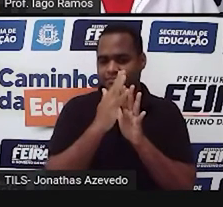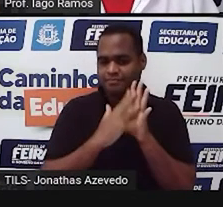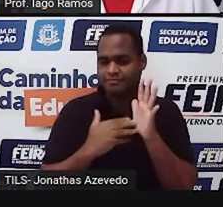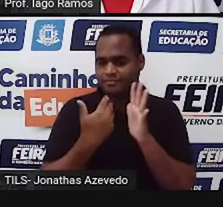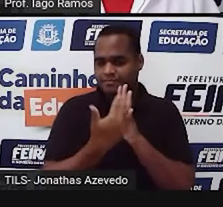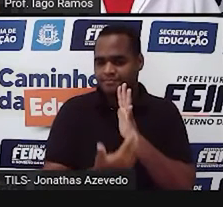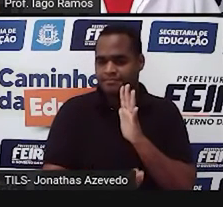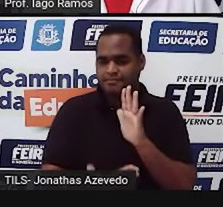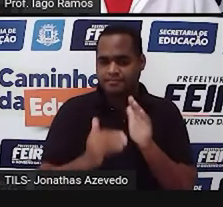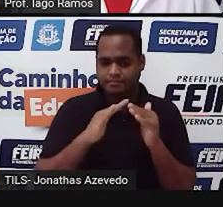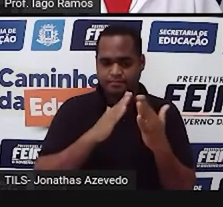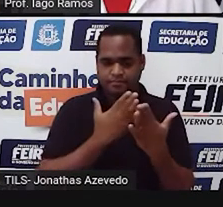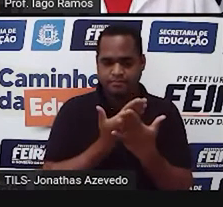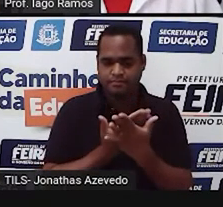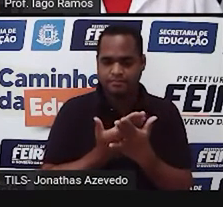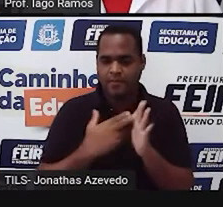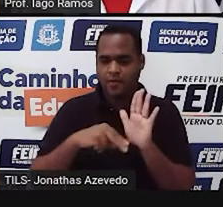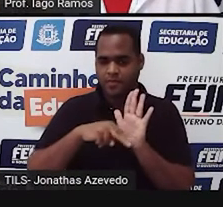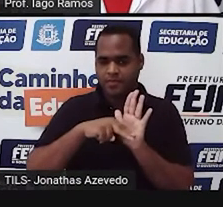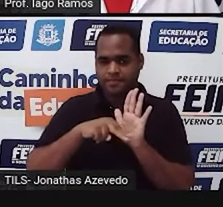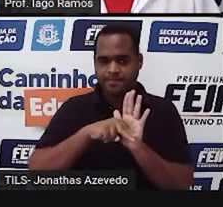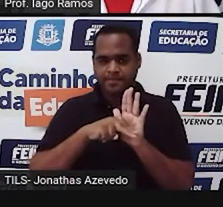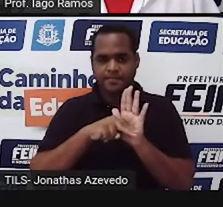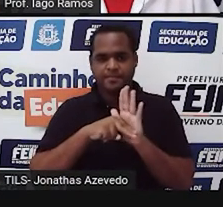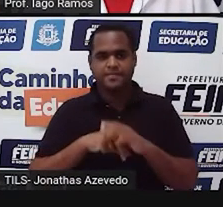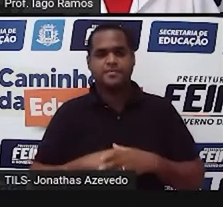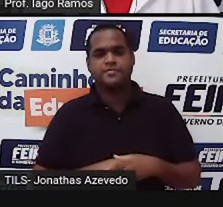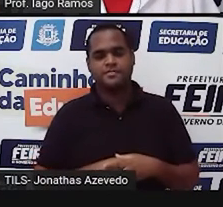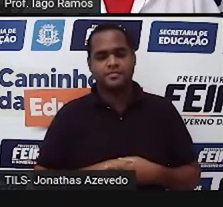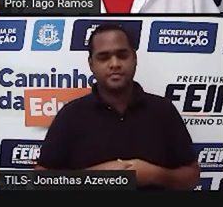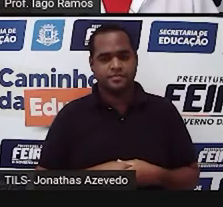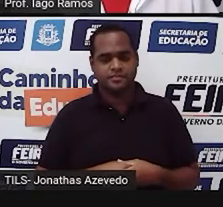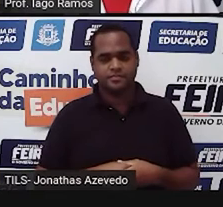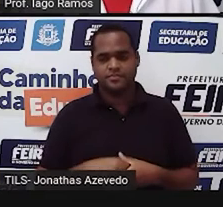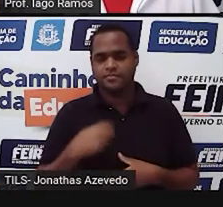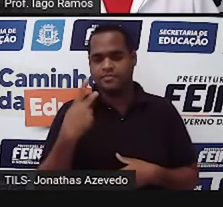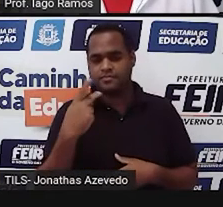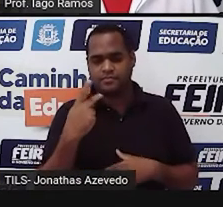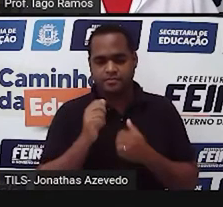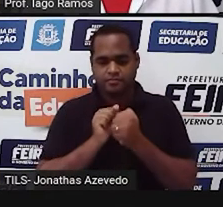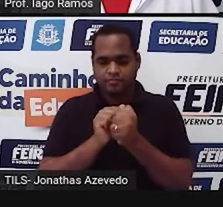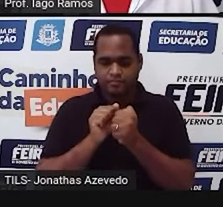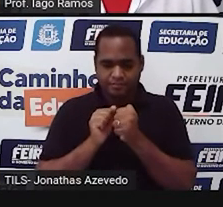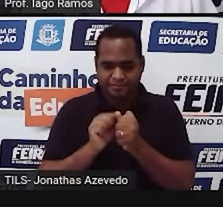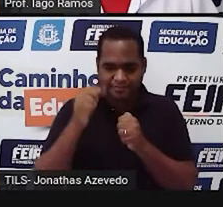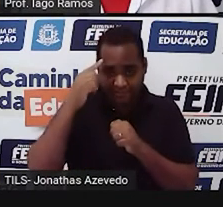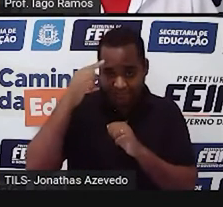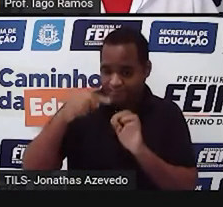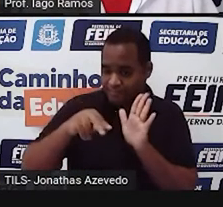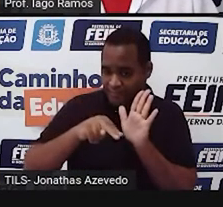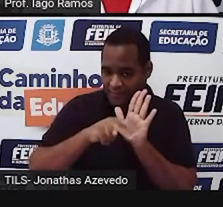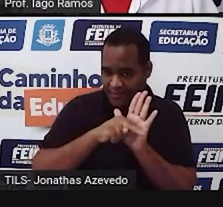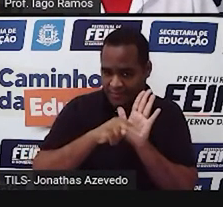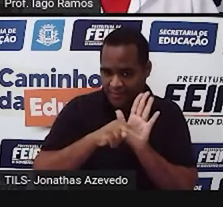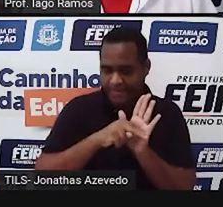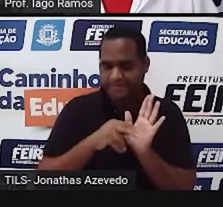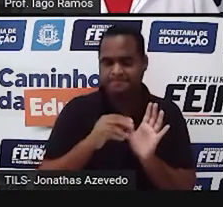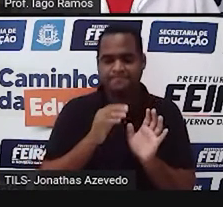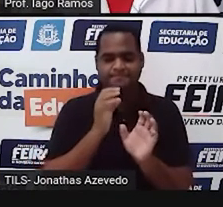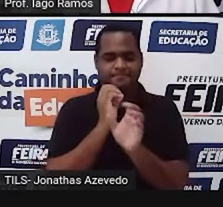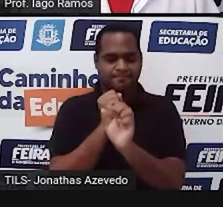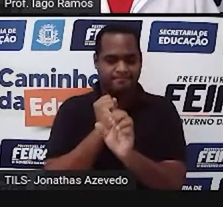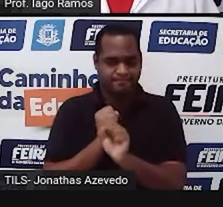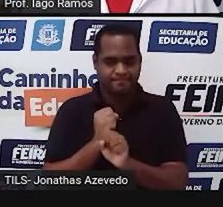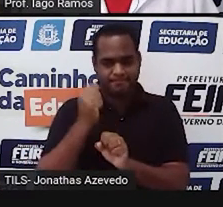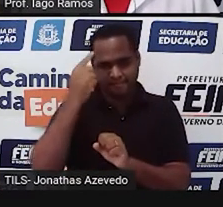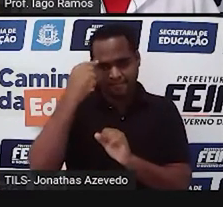Pois é né você que estuda está acompanhando essa aula né quando você recebe o seu boletim com as suas notas